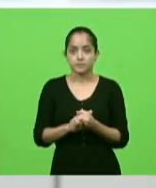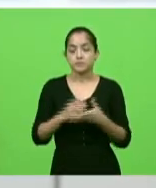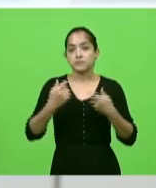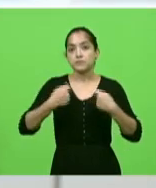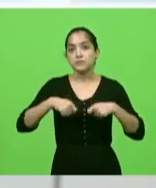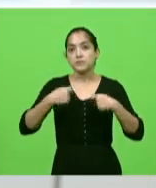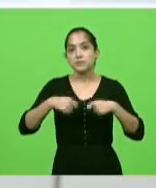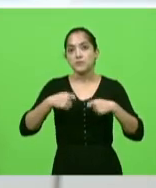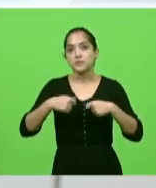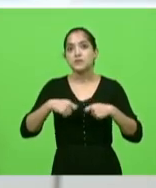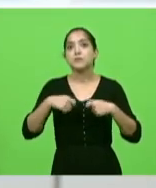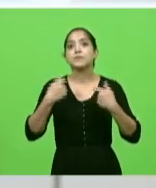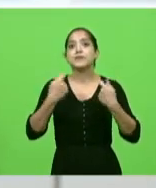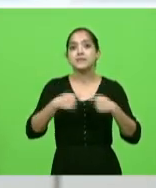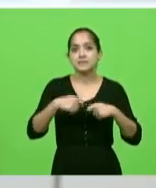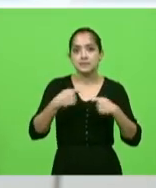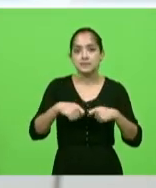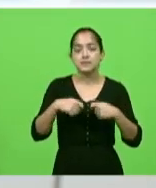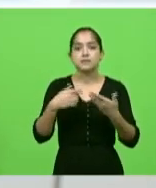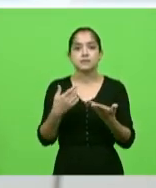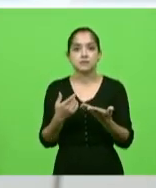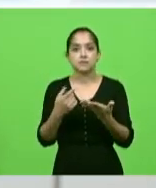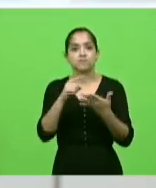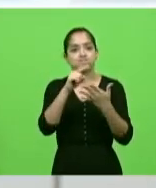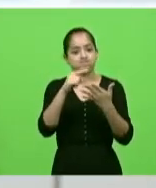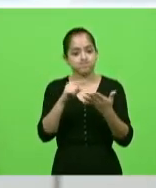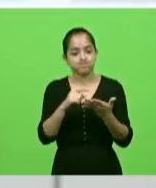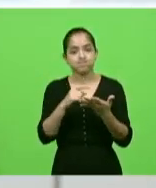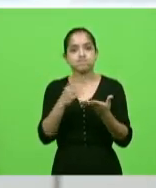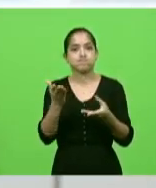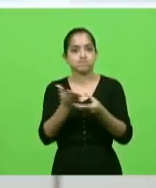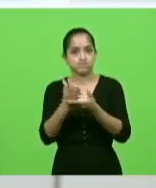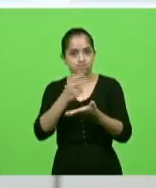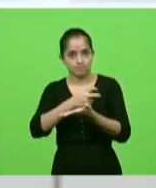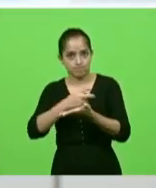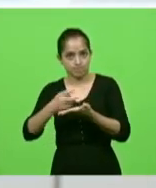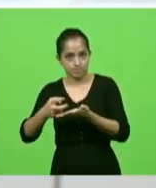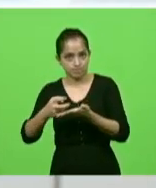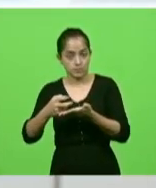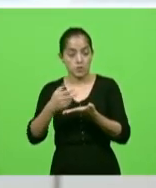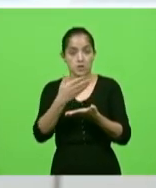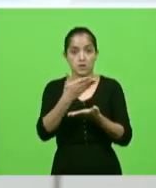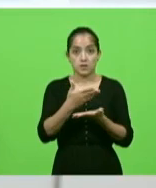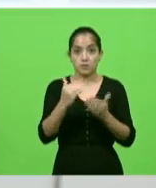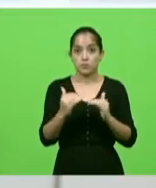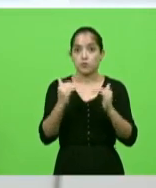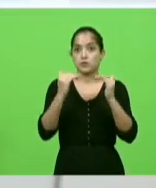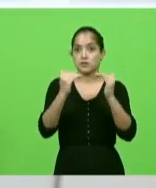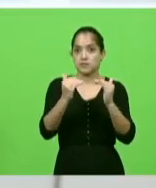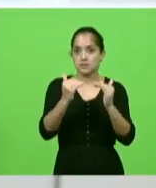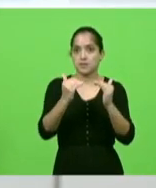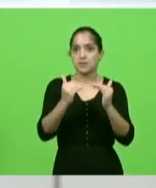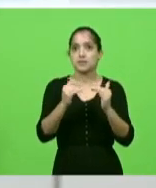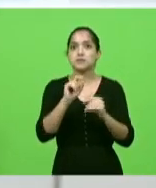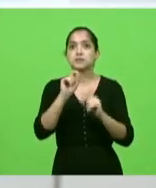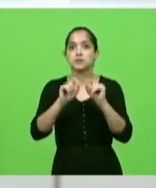necessário deve ser aplicado às hipóteses de impeachment que por Excelência consiste